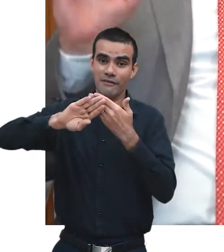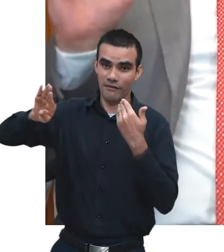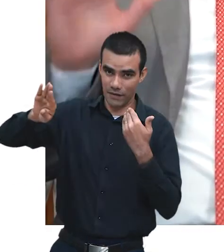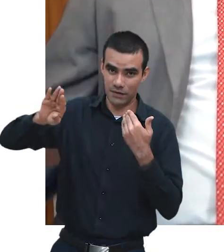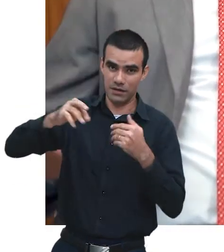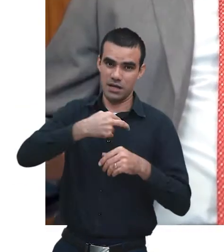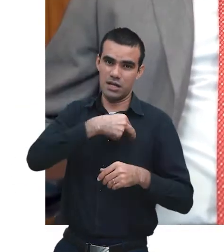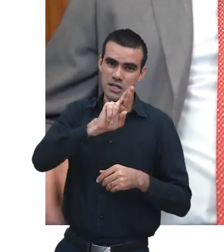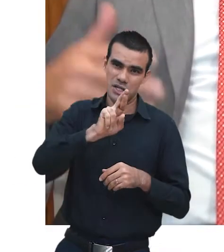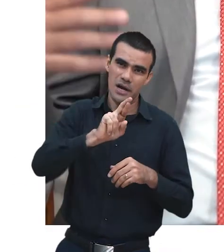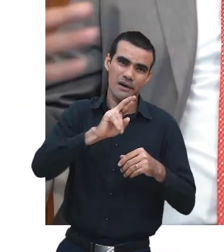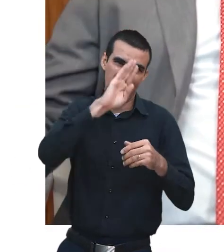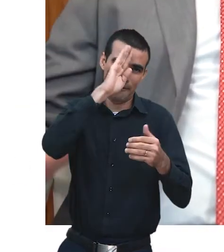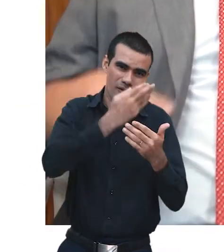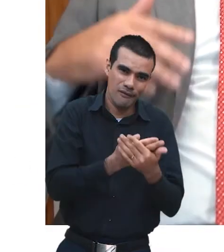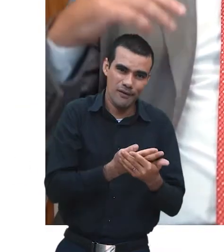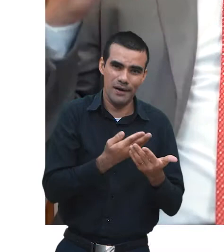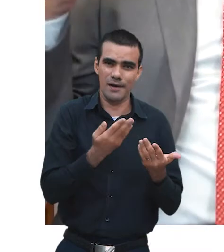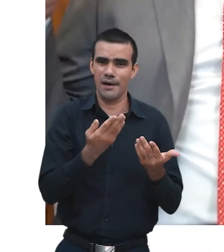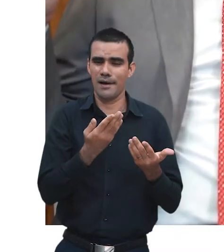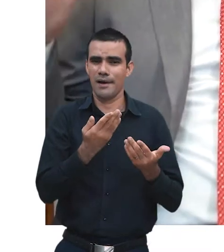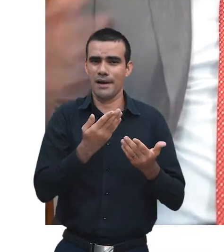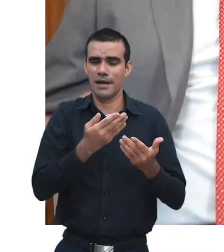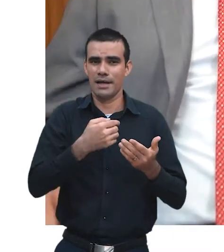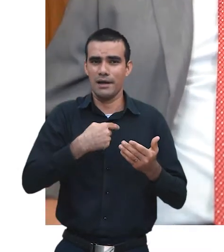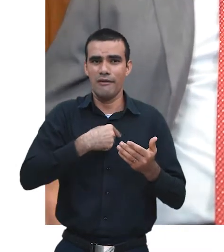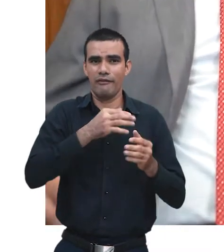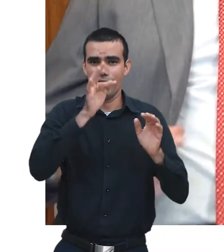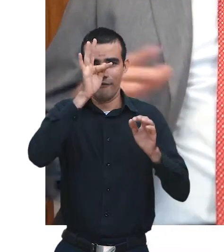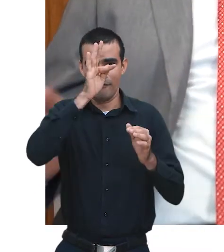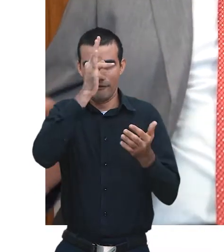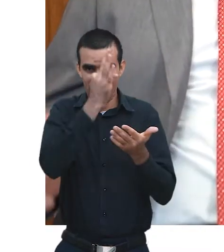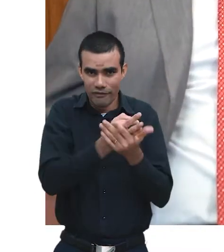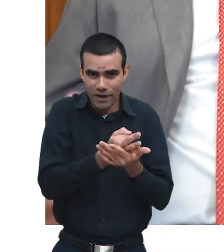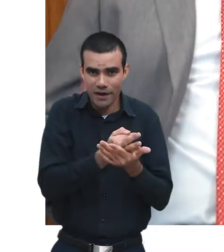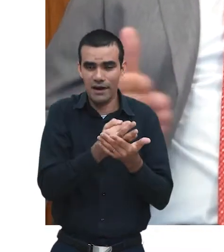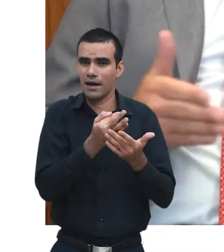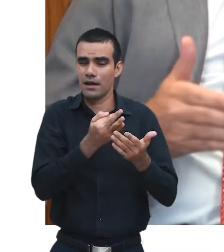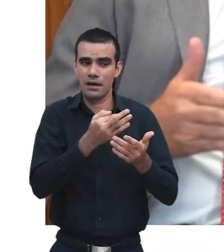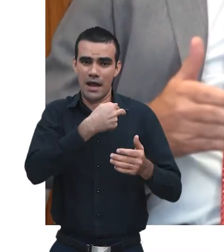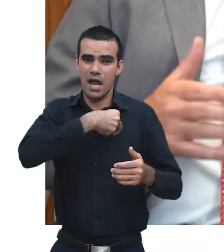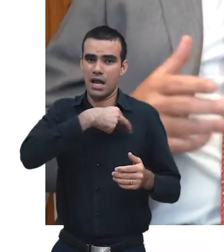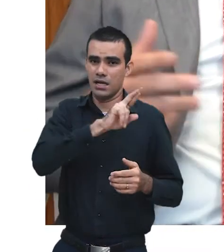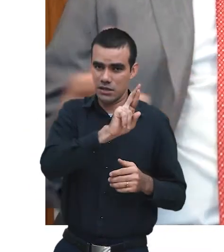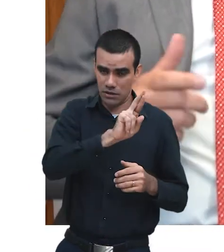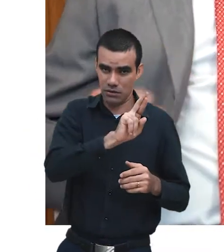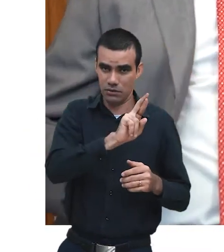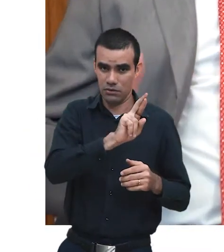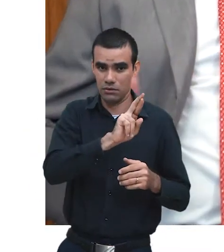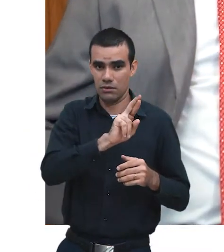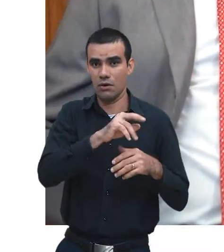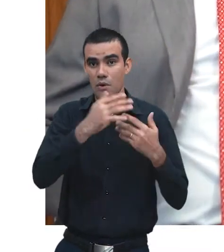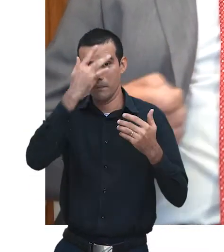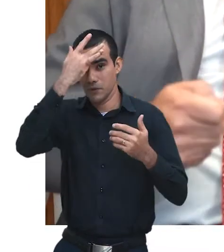que diferenciar o que é religião, sistema de crenças, dogmas, sistemas, religiosidade, ou